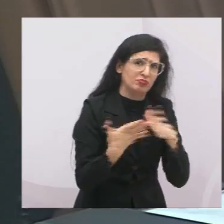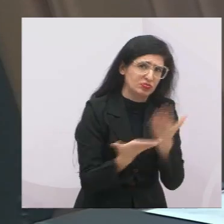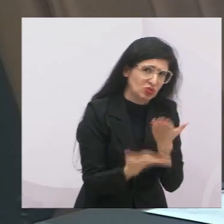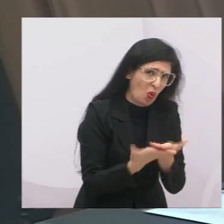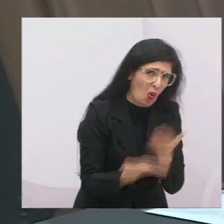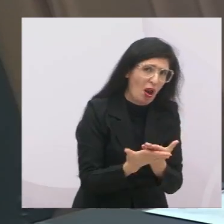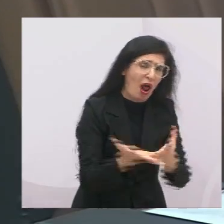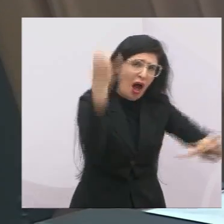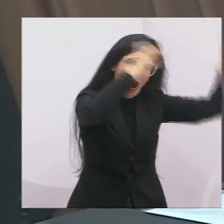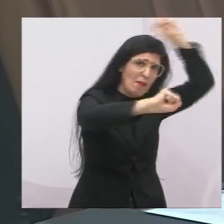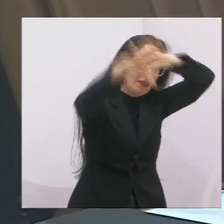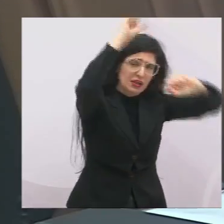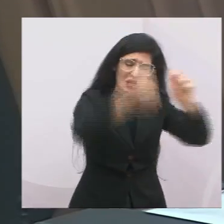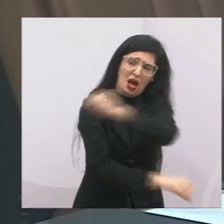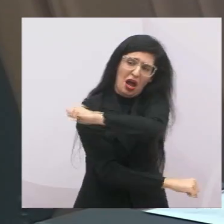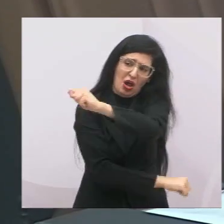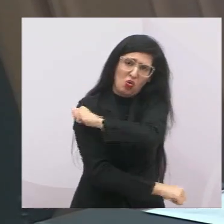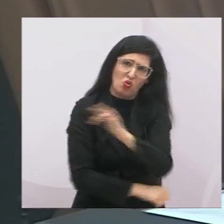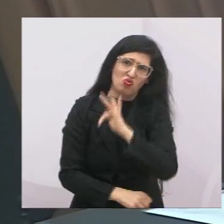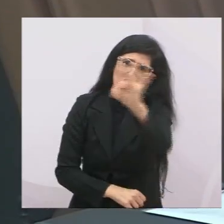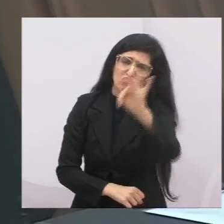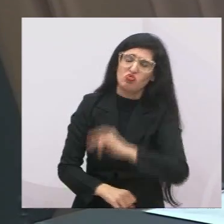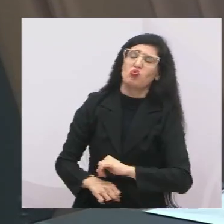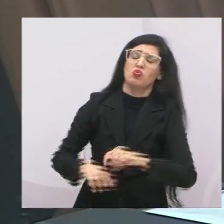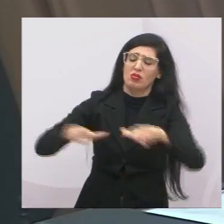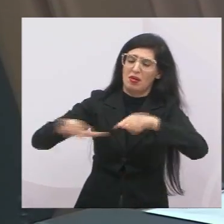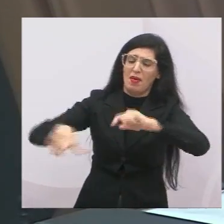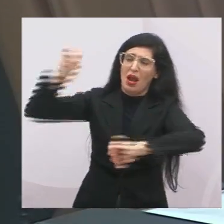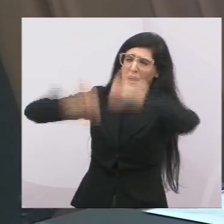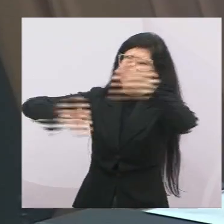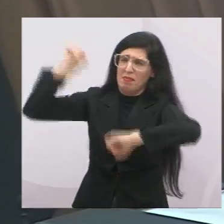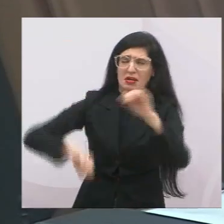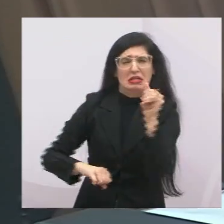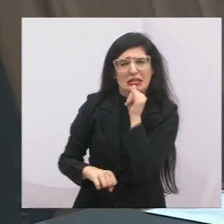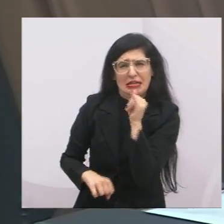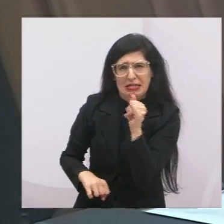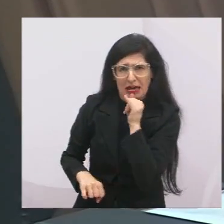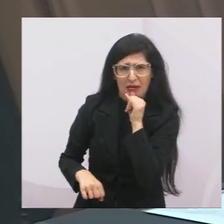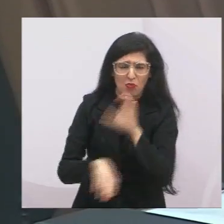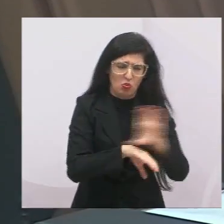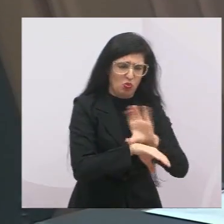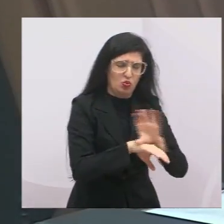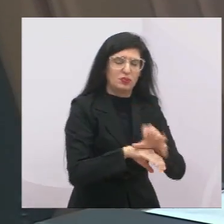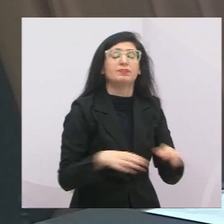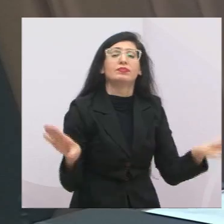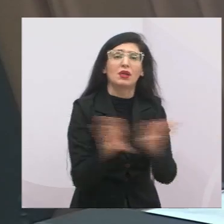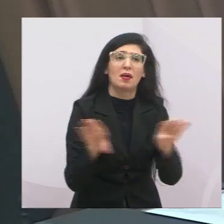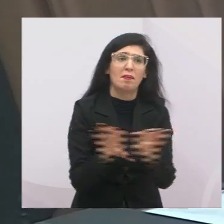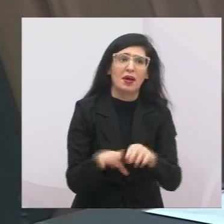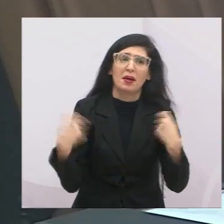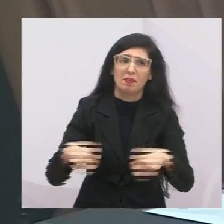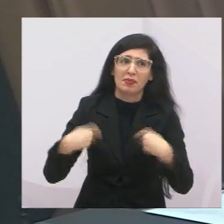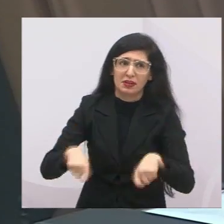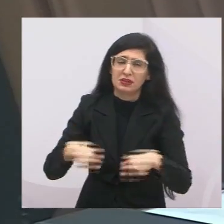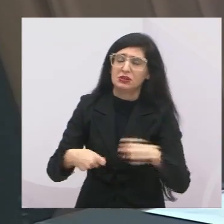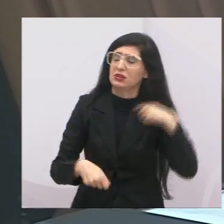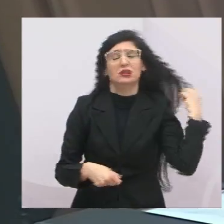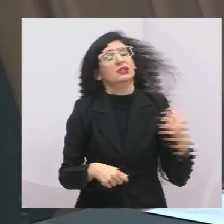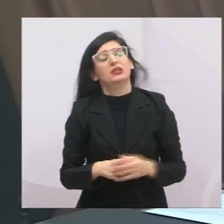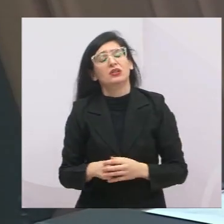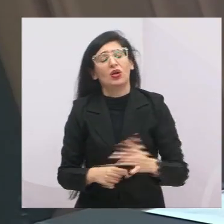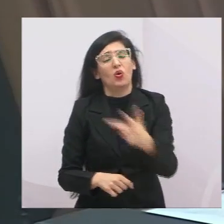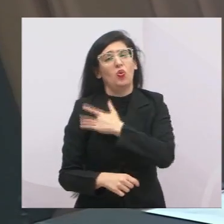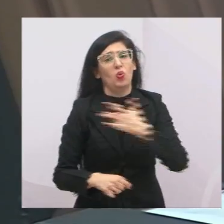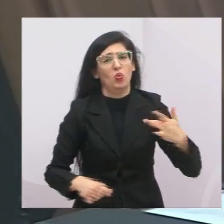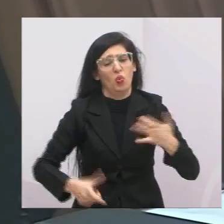renda. E a necessidade de uma unidade básica de saúde, ou um equipamento básico de saúde